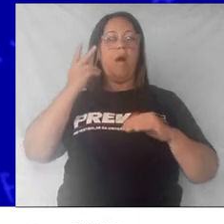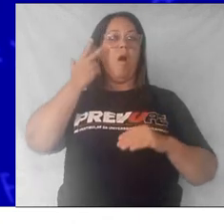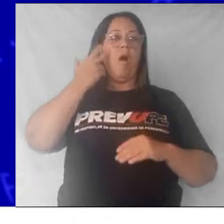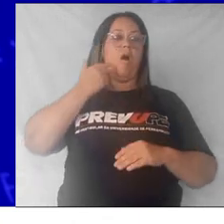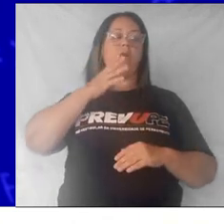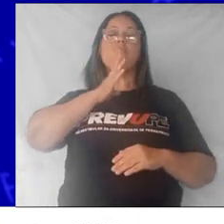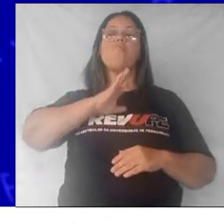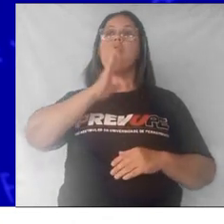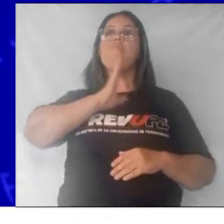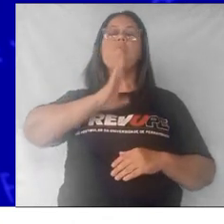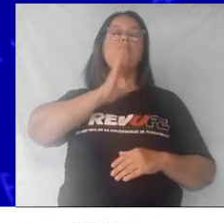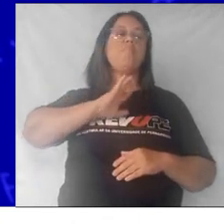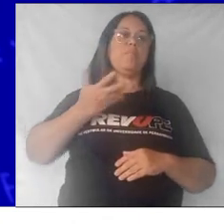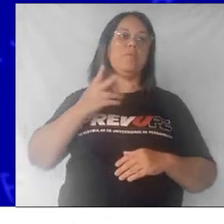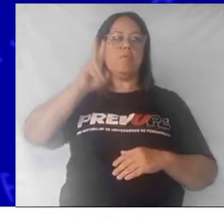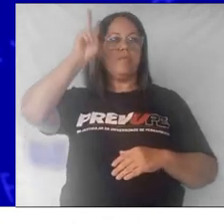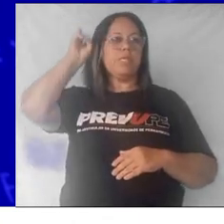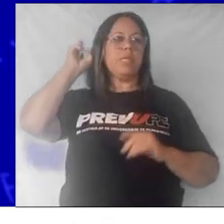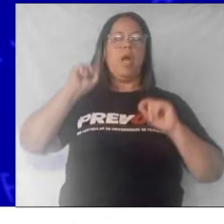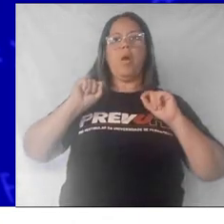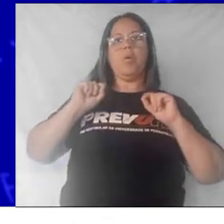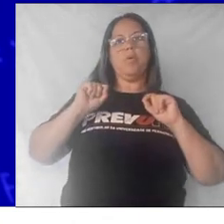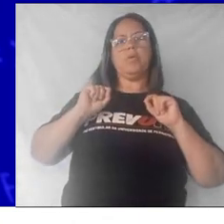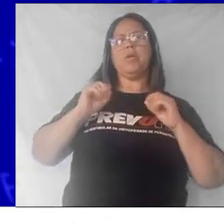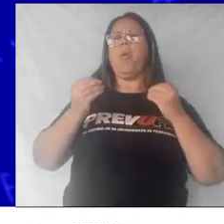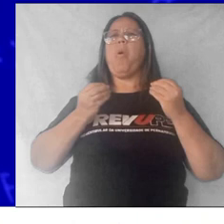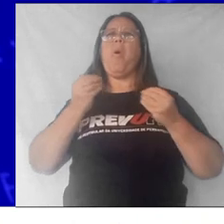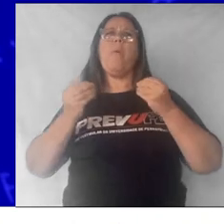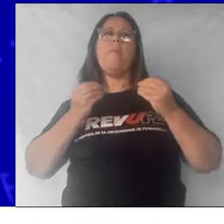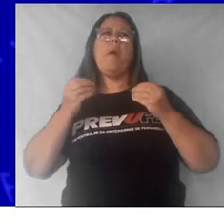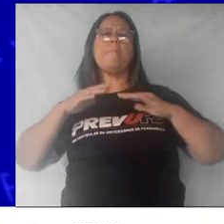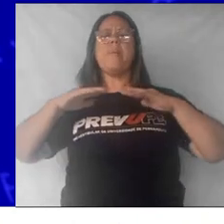movimento oblíquo é aquele em que um projétil é lançado,